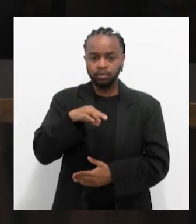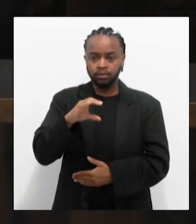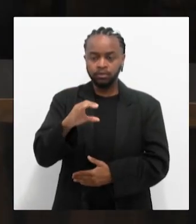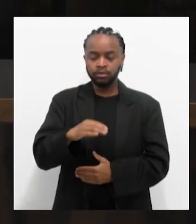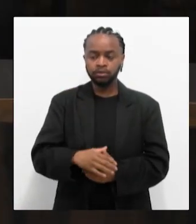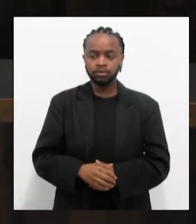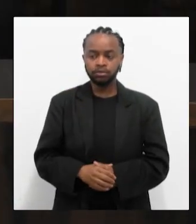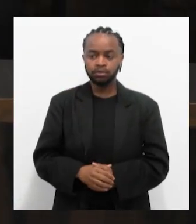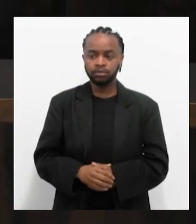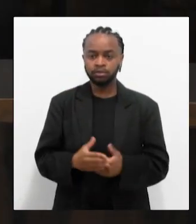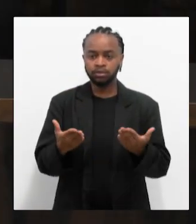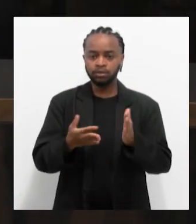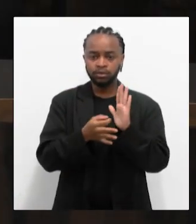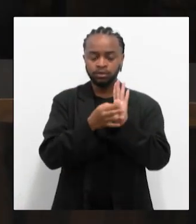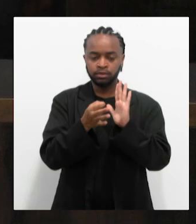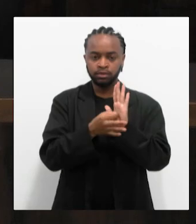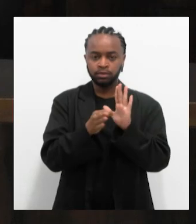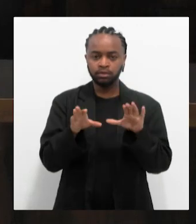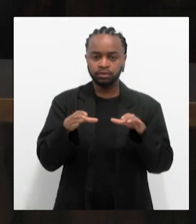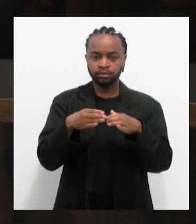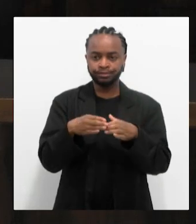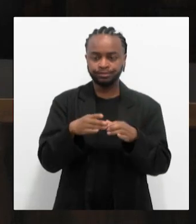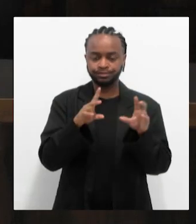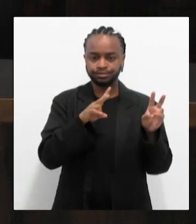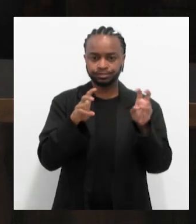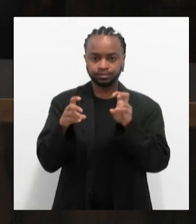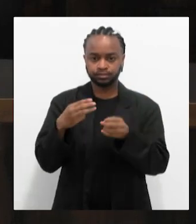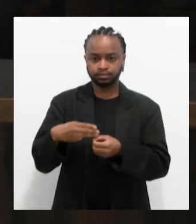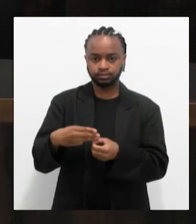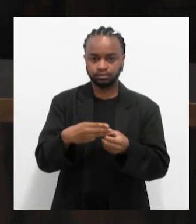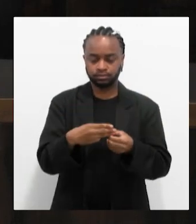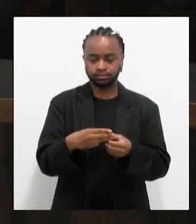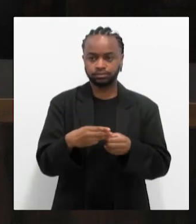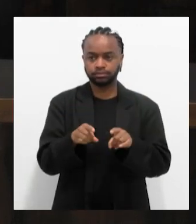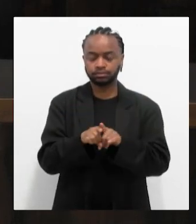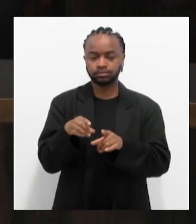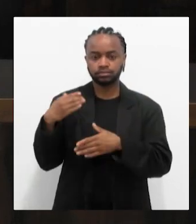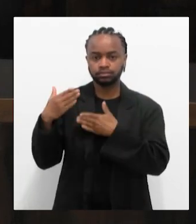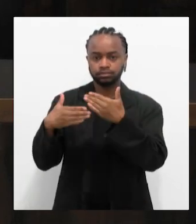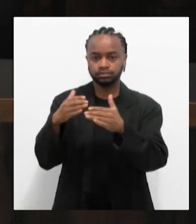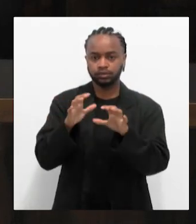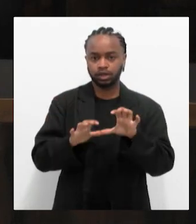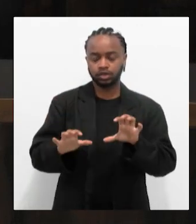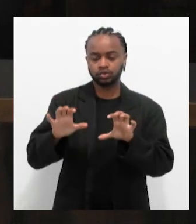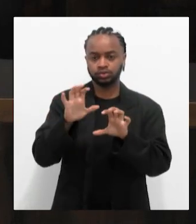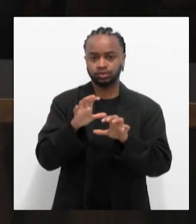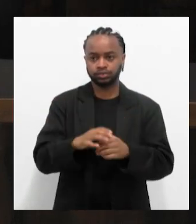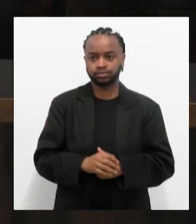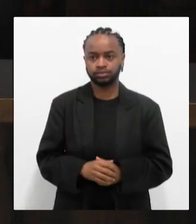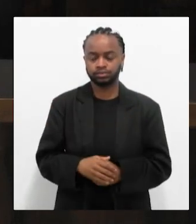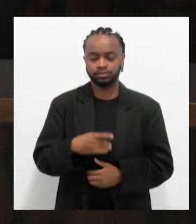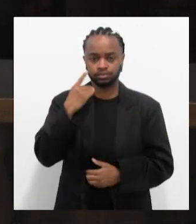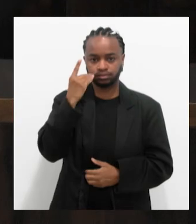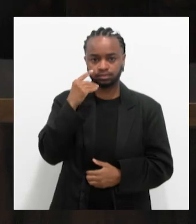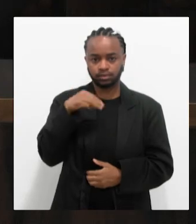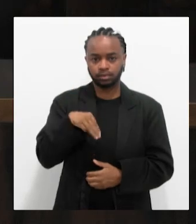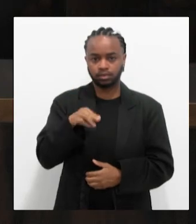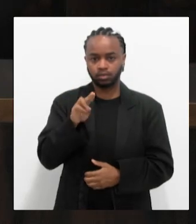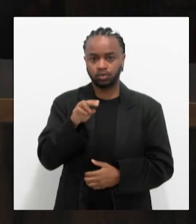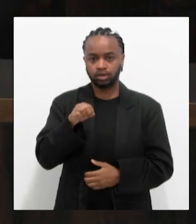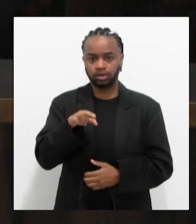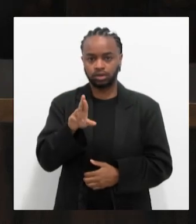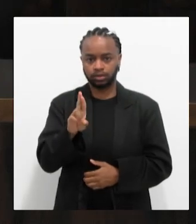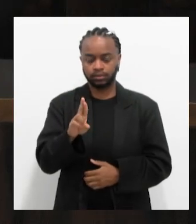pela emitir parecer pela Comissão de Assuntos Municipais e Desenvolvimento Regional, deputado Munir